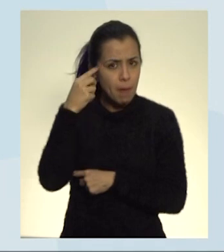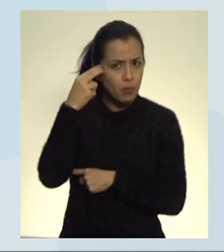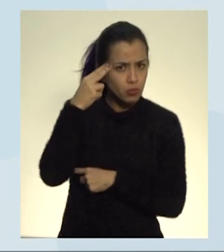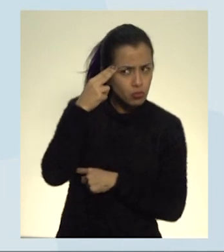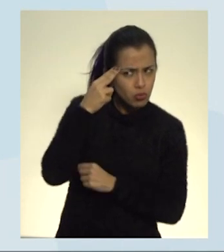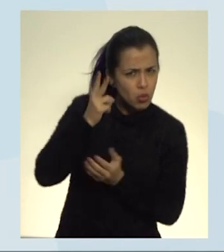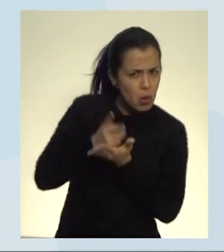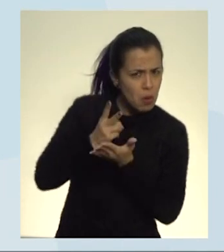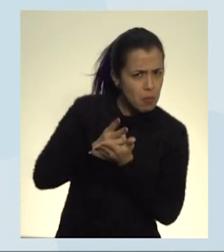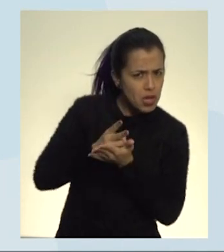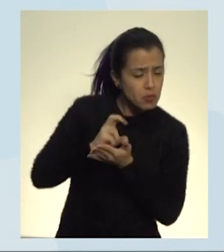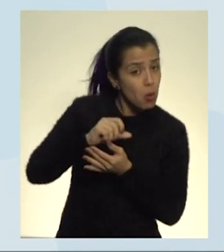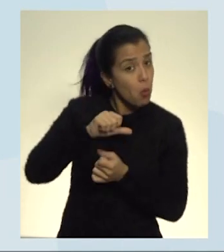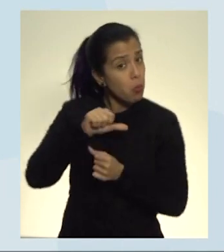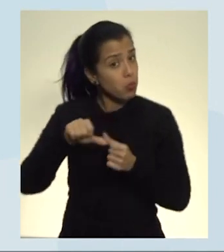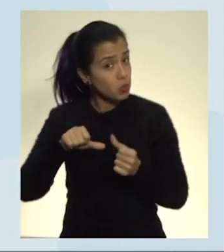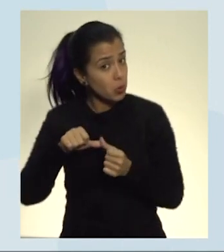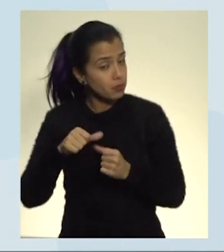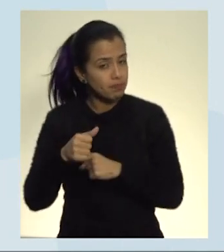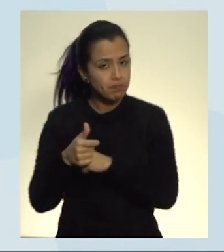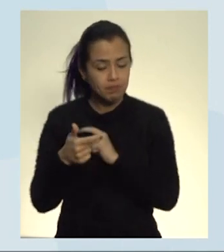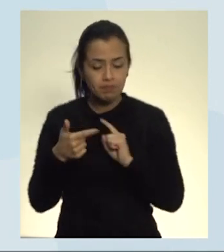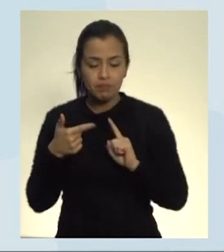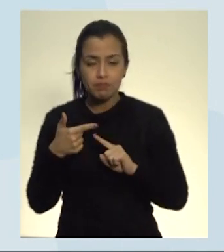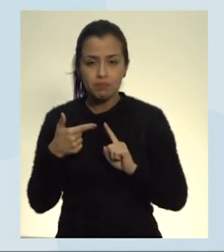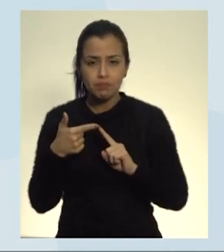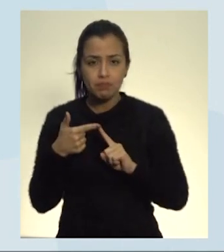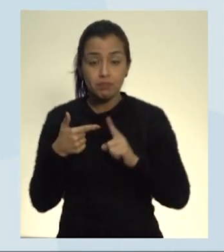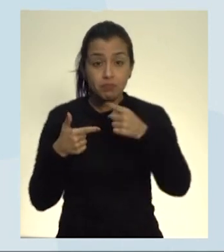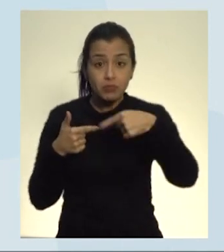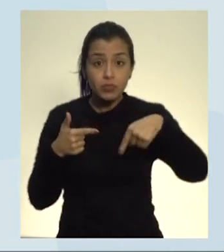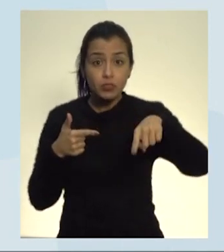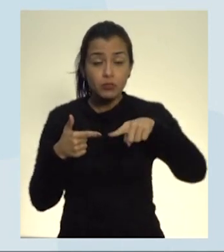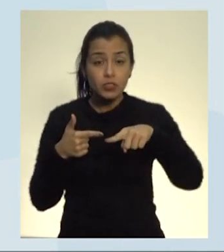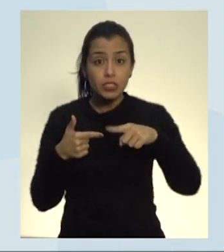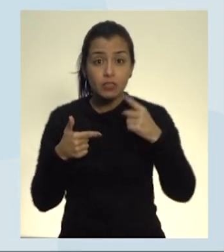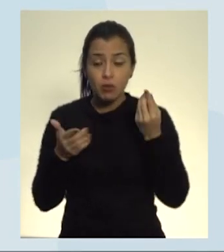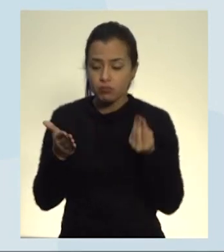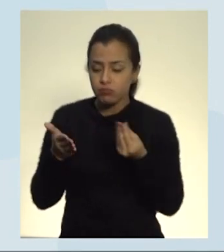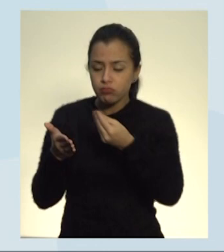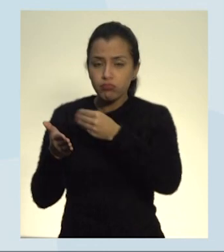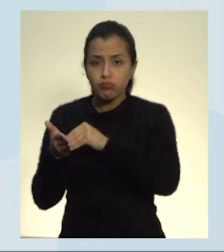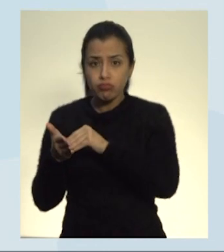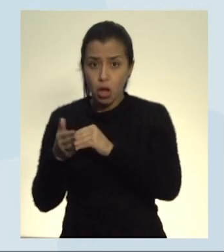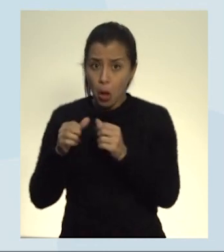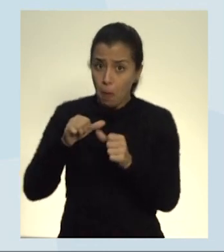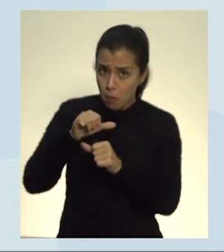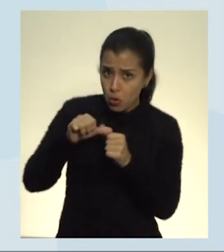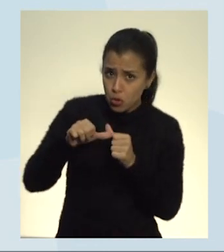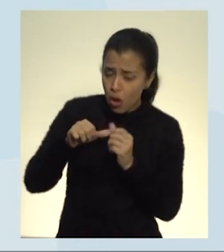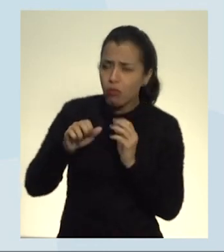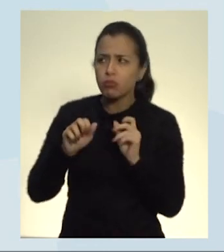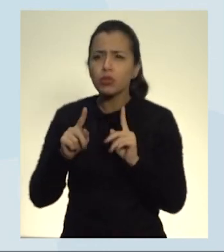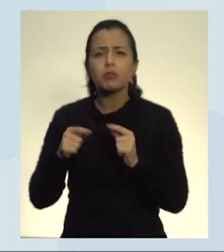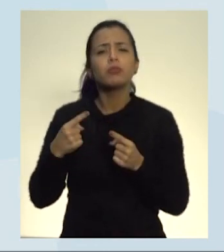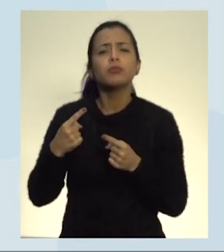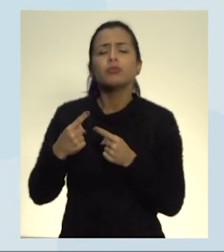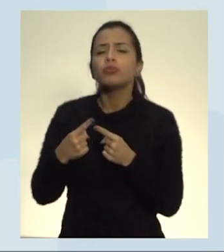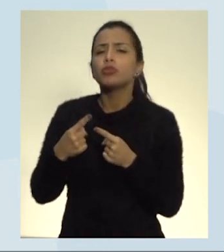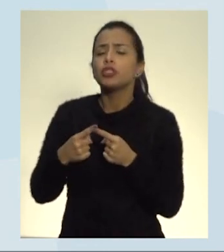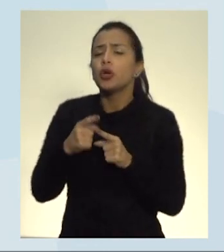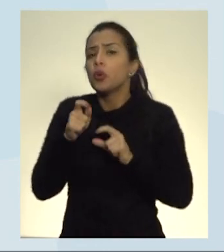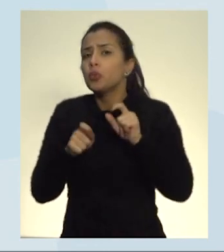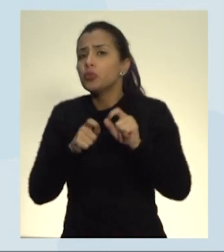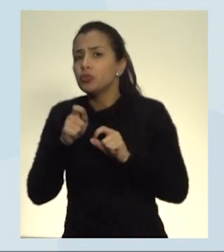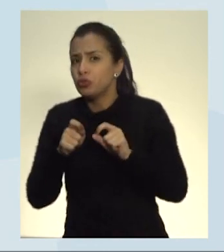começo do ano. Depois, vocês vão colocar o que mudou e por que mudou. Percebam que o